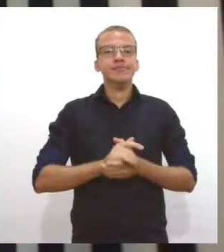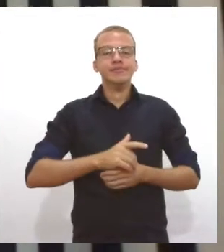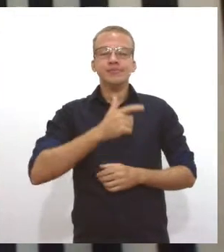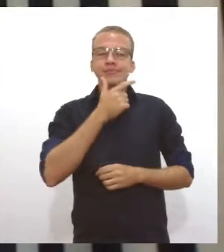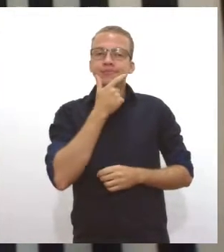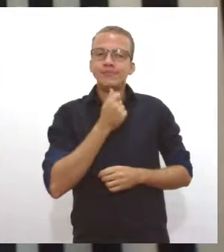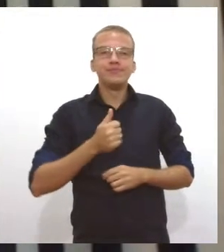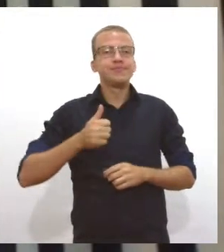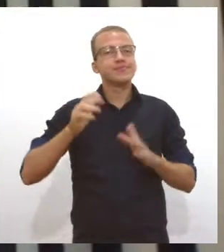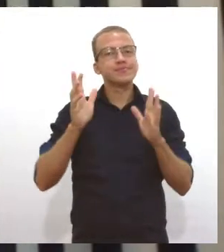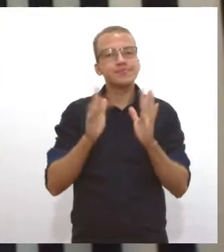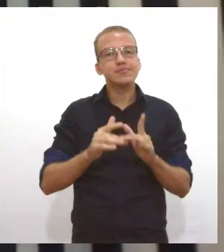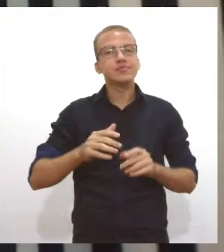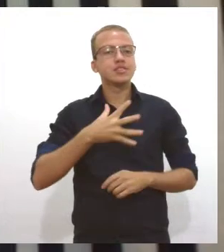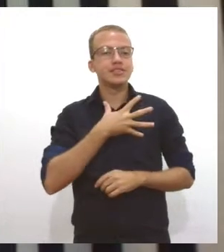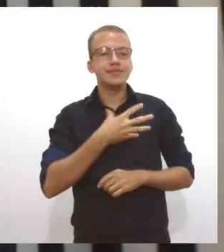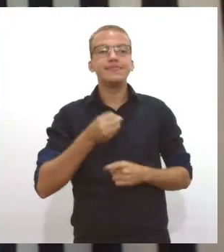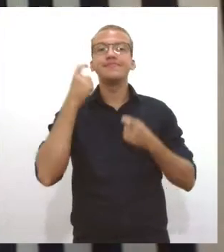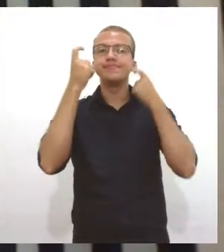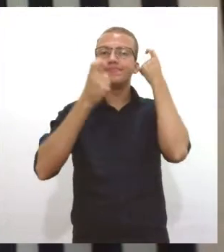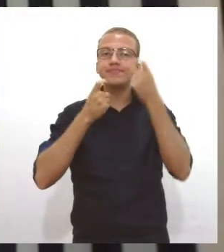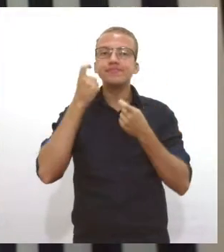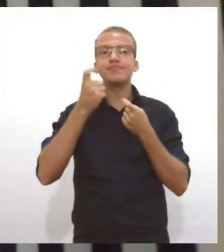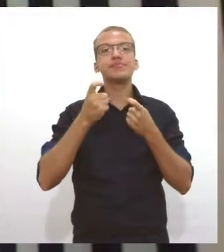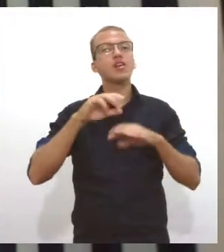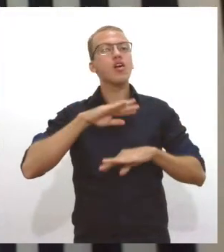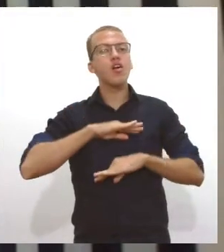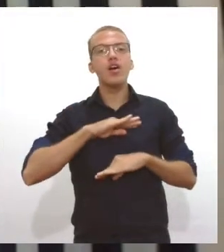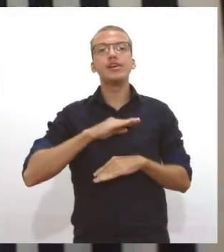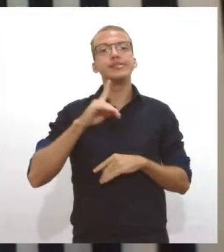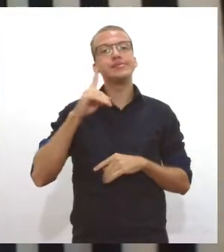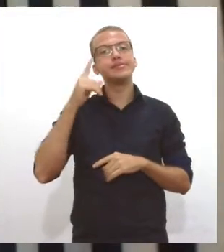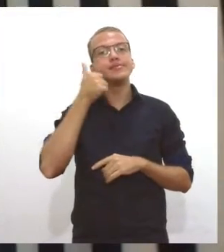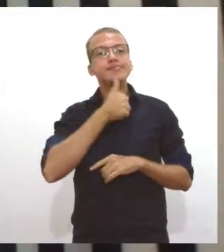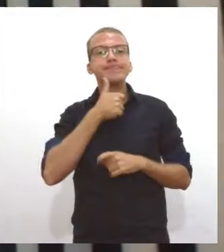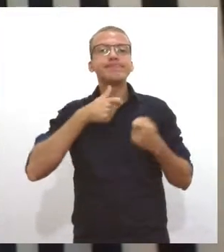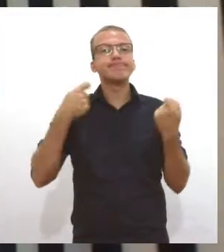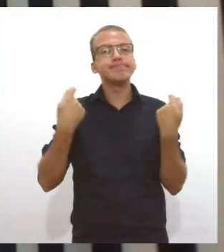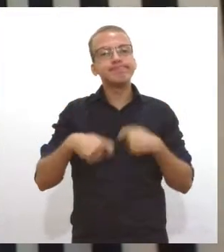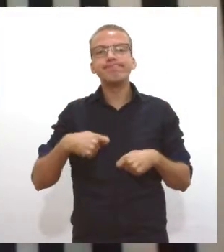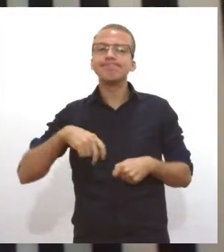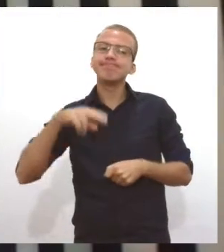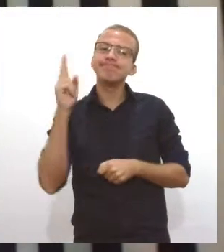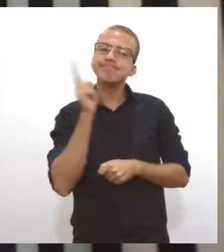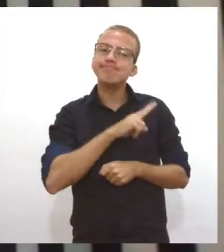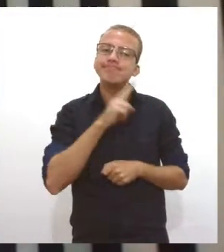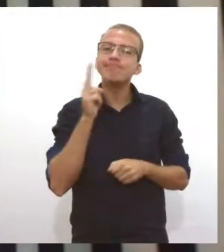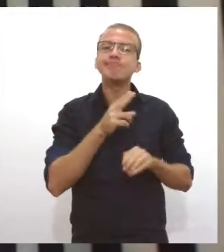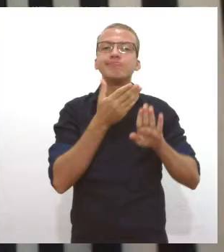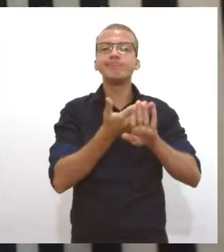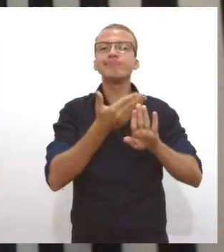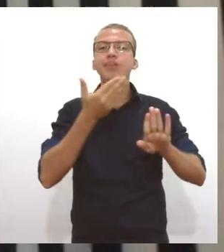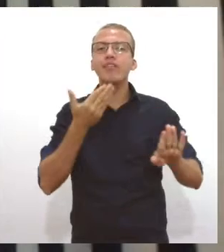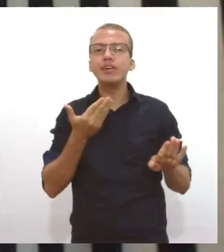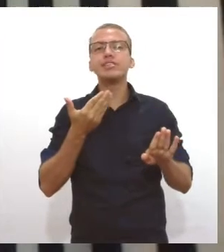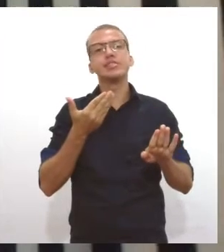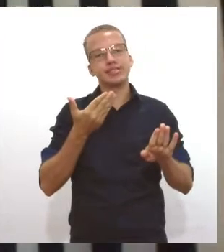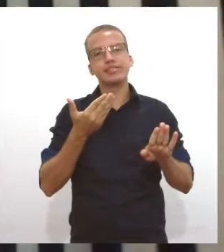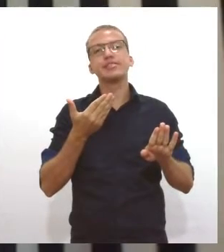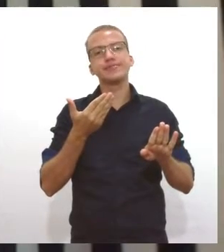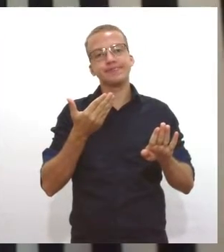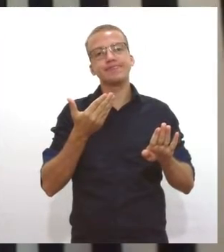preocupados é com essa situação das mulheres que precisam urgentemente se afastarem do ambiente do trabalho presencial